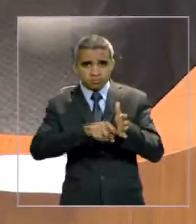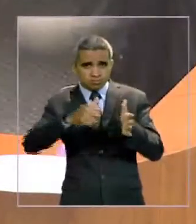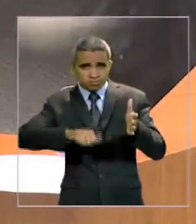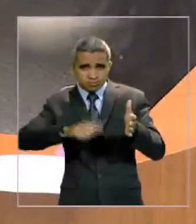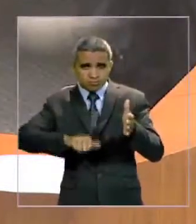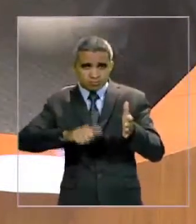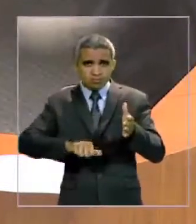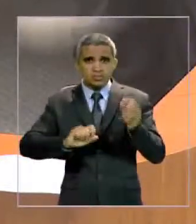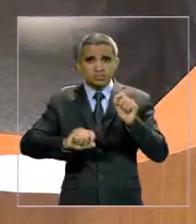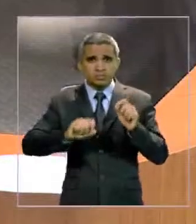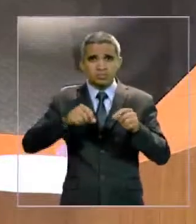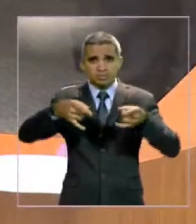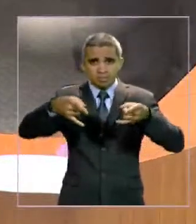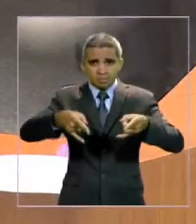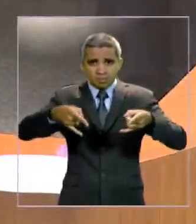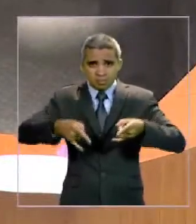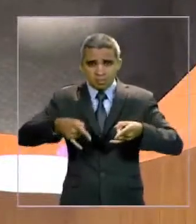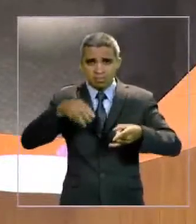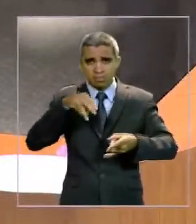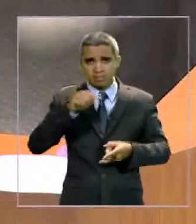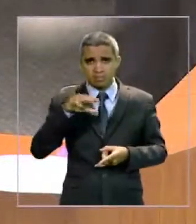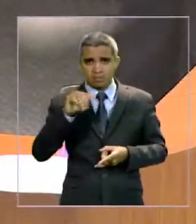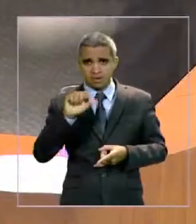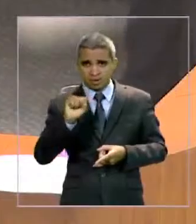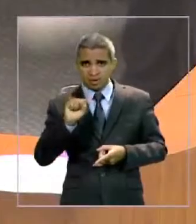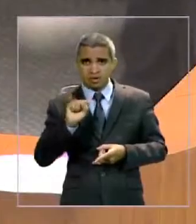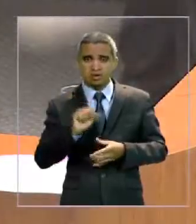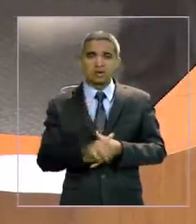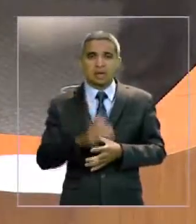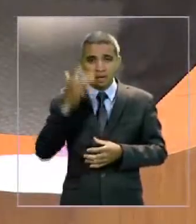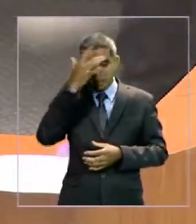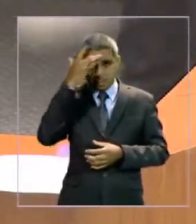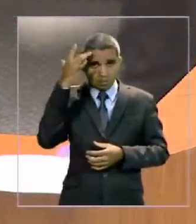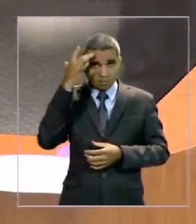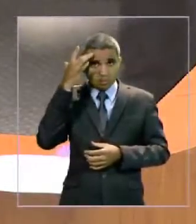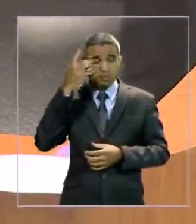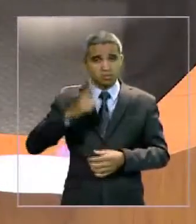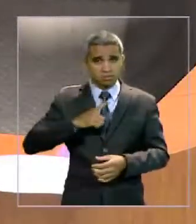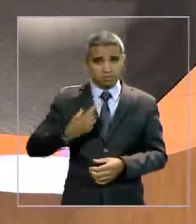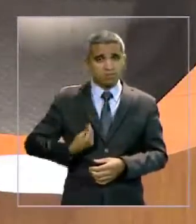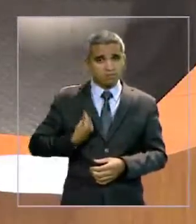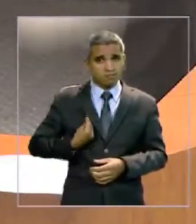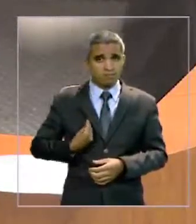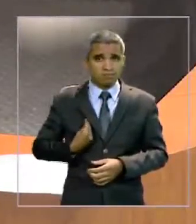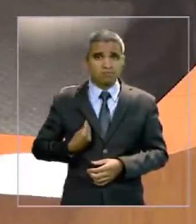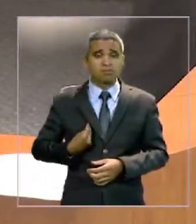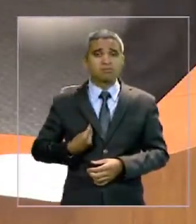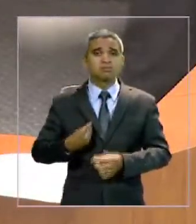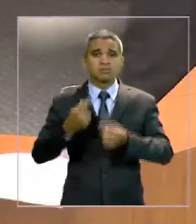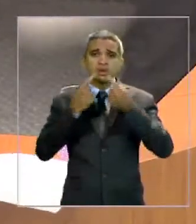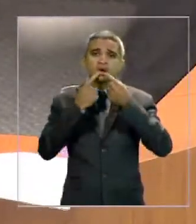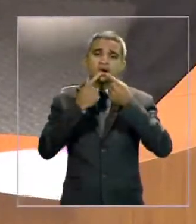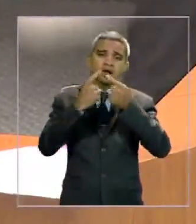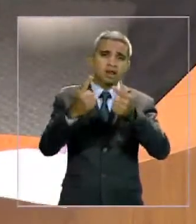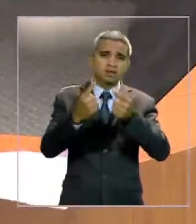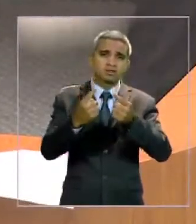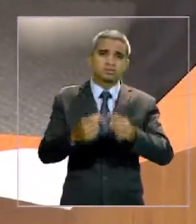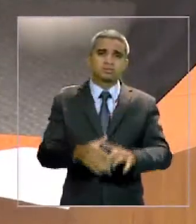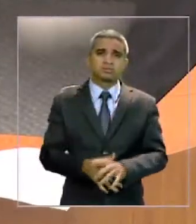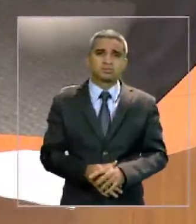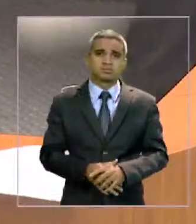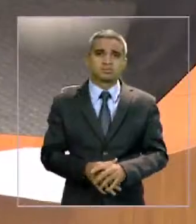aproximadamente 15 mil animais abandonados. Nós temos 2 problemas gravíssimos. Primeiro, os animais abandonados nas